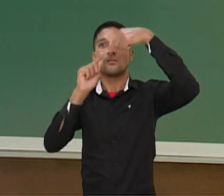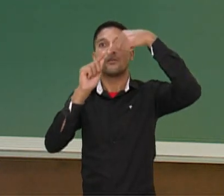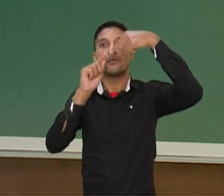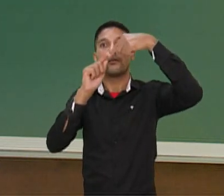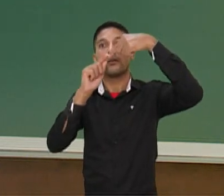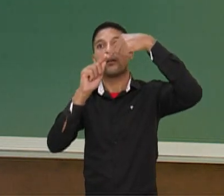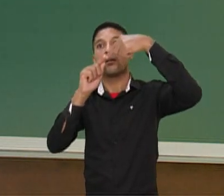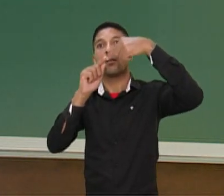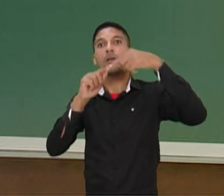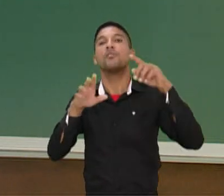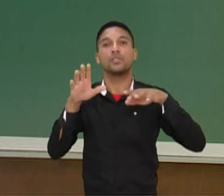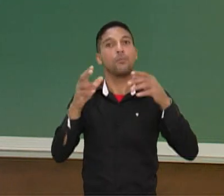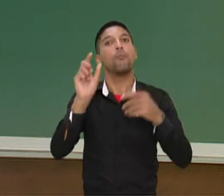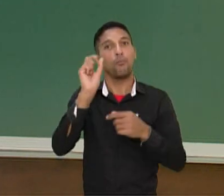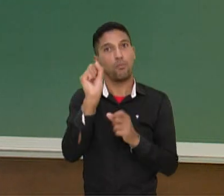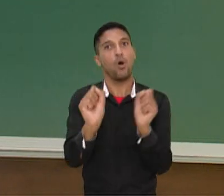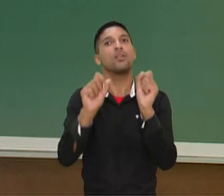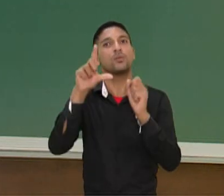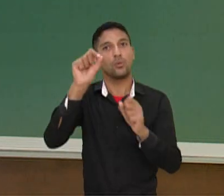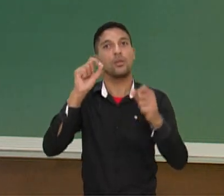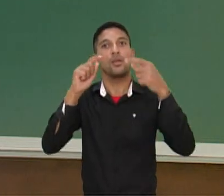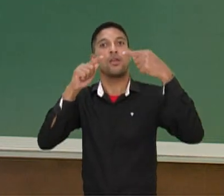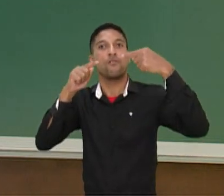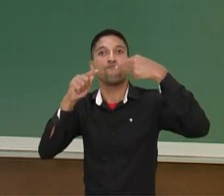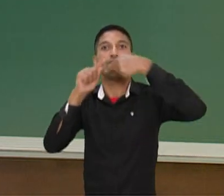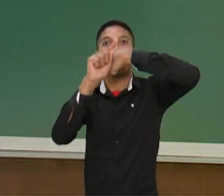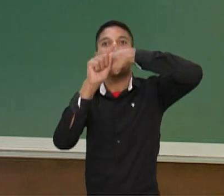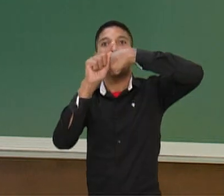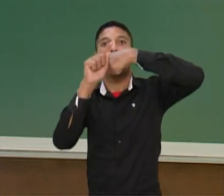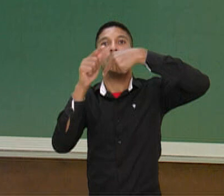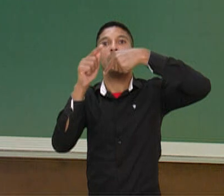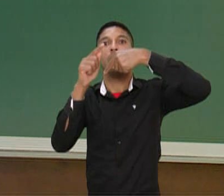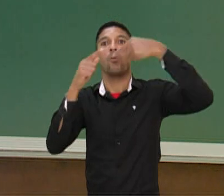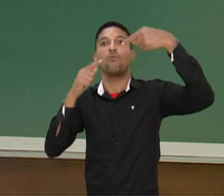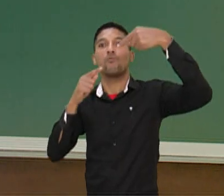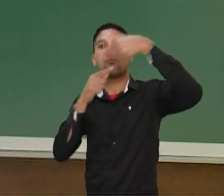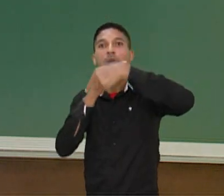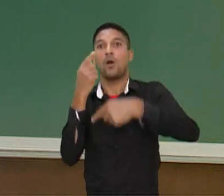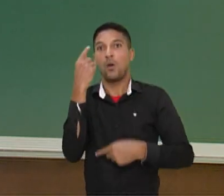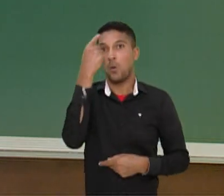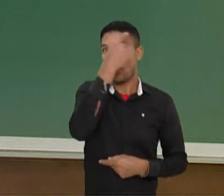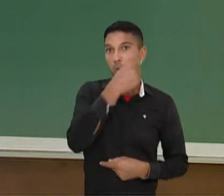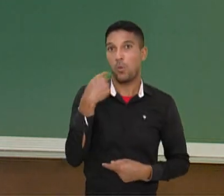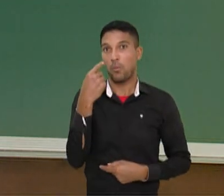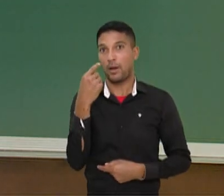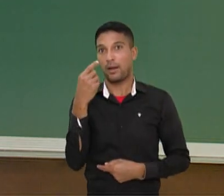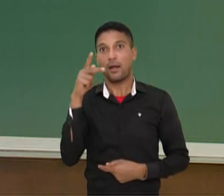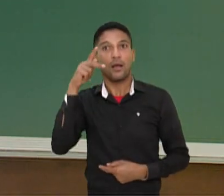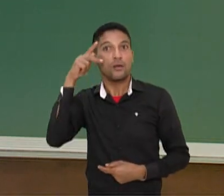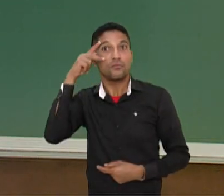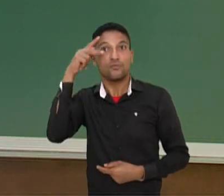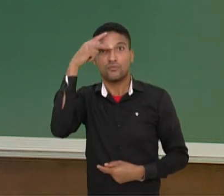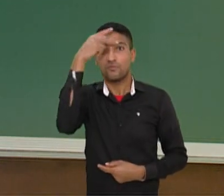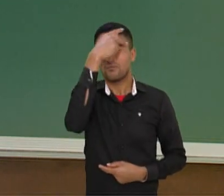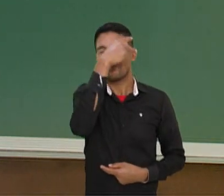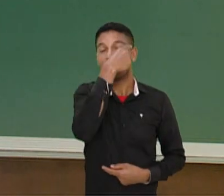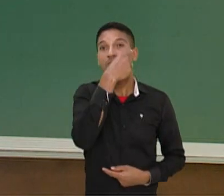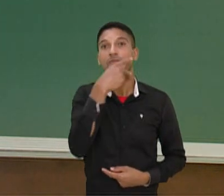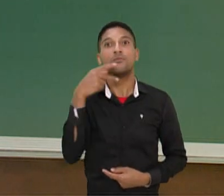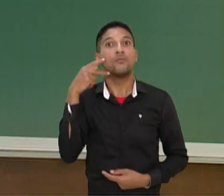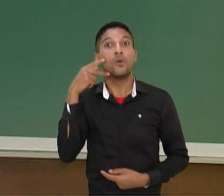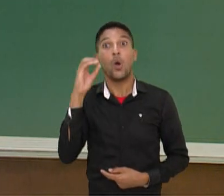coisas bonitas e organizadas, certo? Então, eu escolhi o sentido anti-horário, eu tenho os 5 ângulos externos aqui